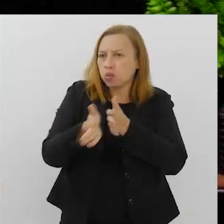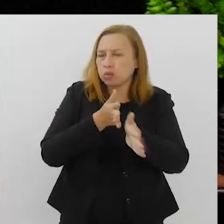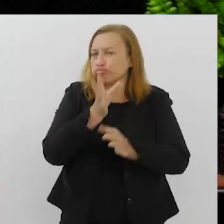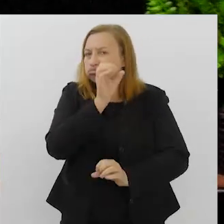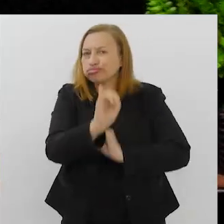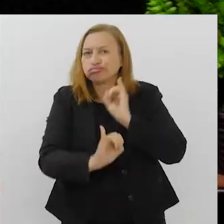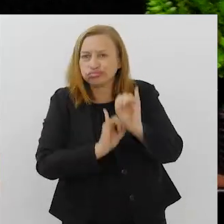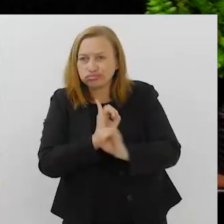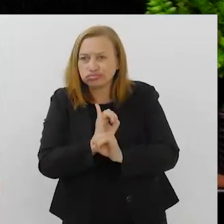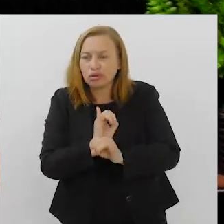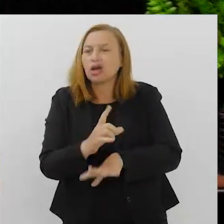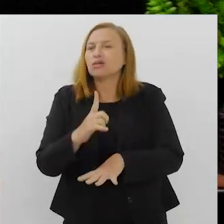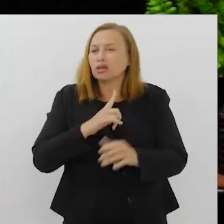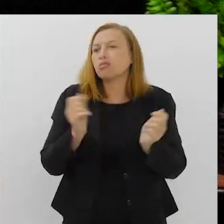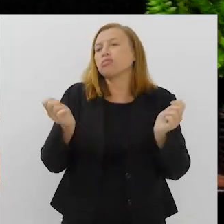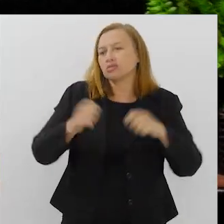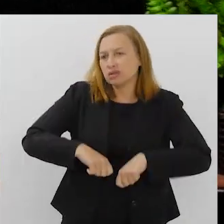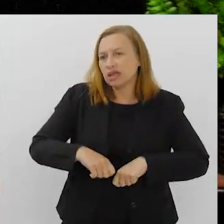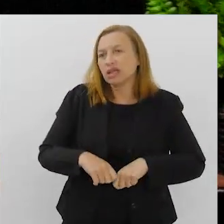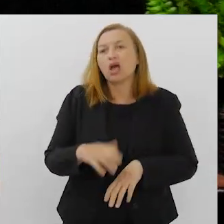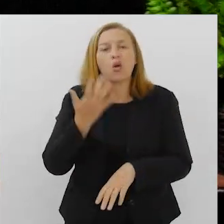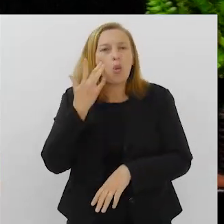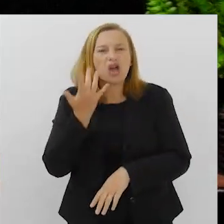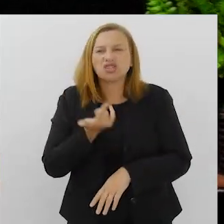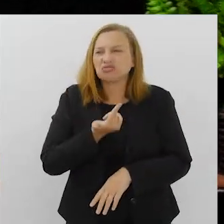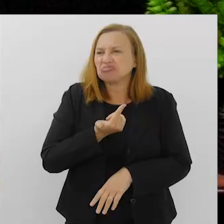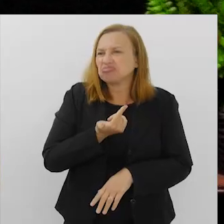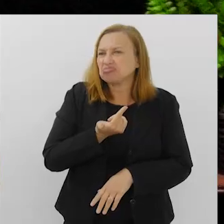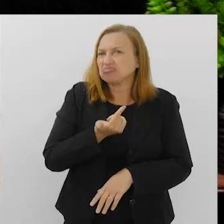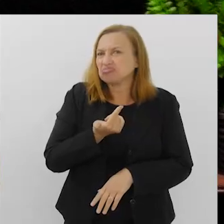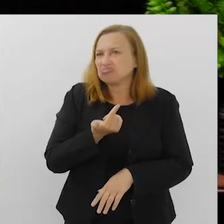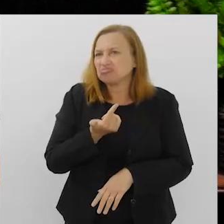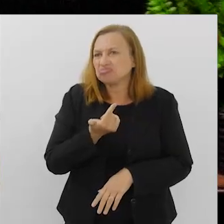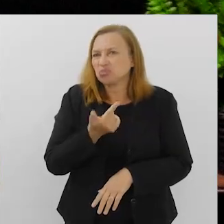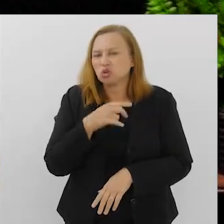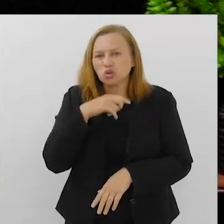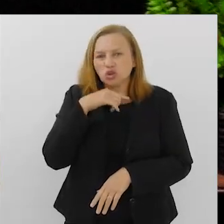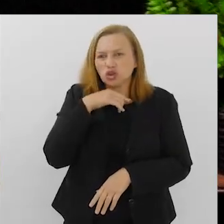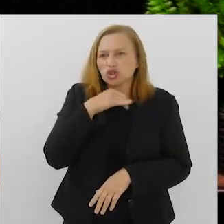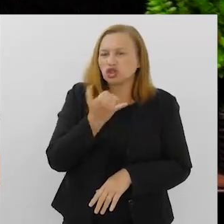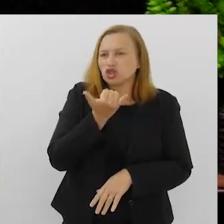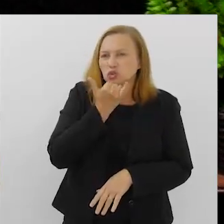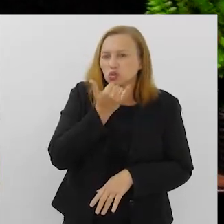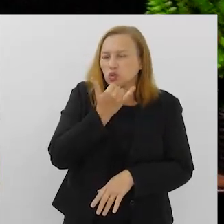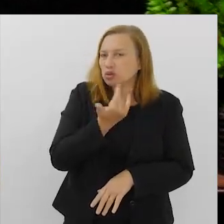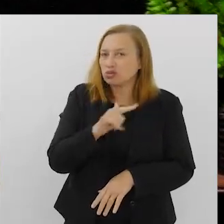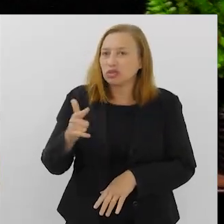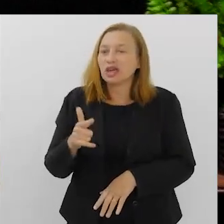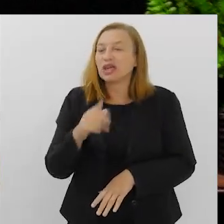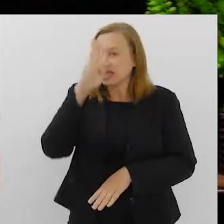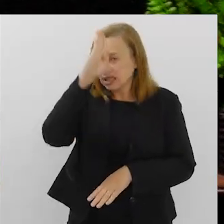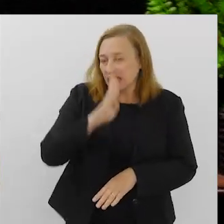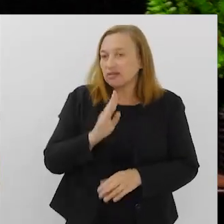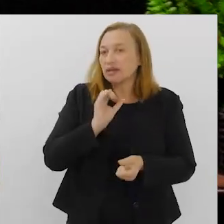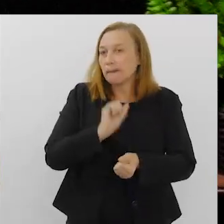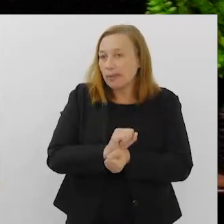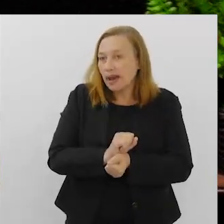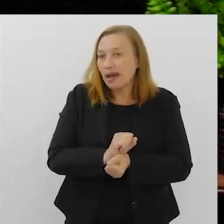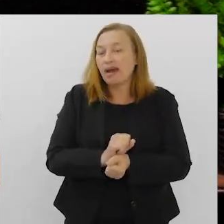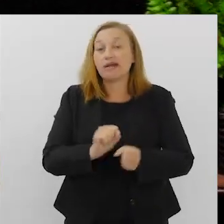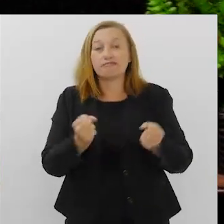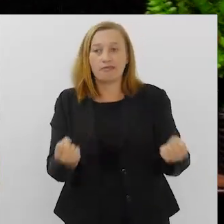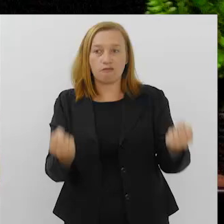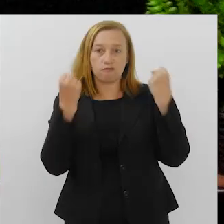acesso à internet, existe possibilidade. Eu acho que não é nenhuma desculpa. De forma gratuita você vai poder parar,